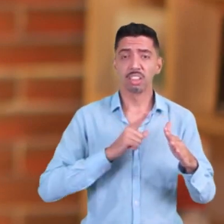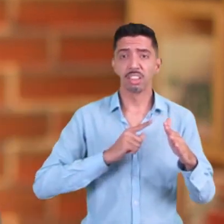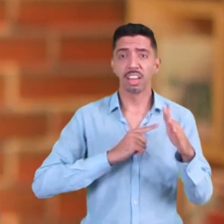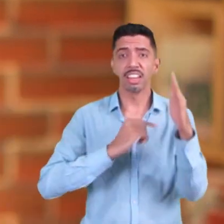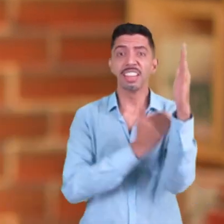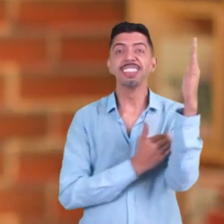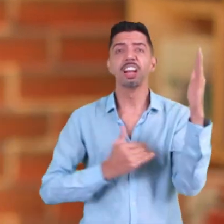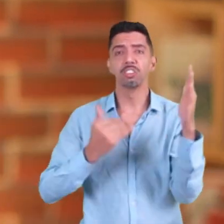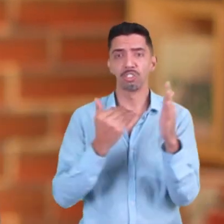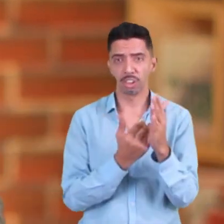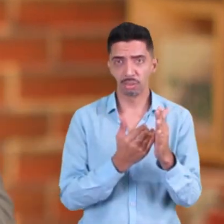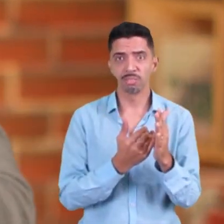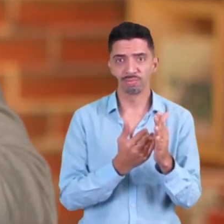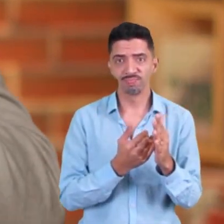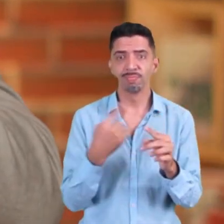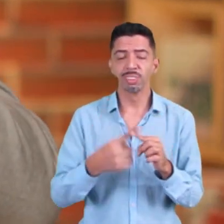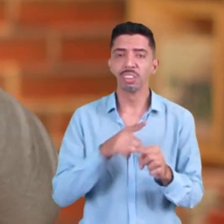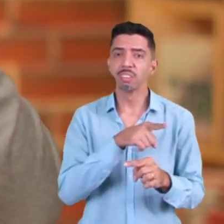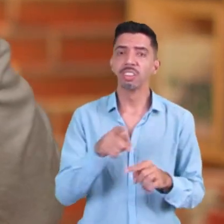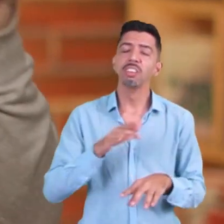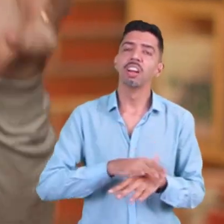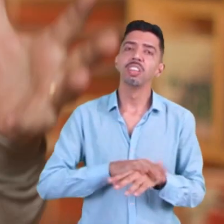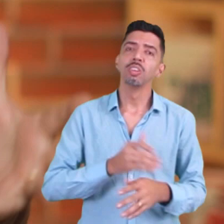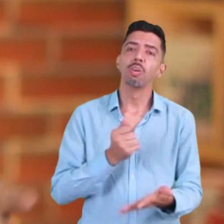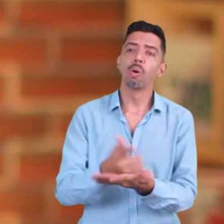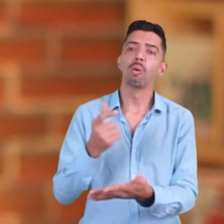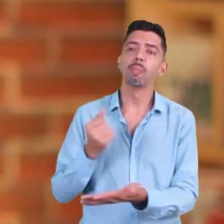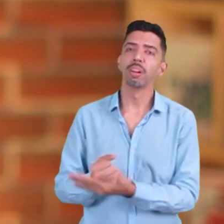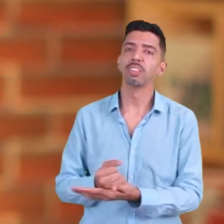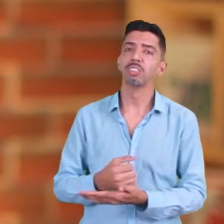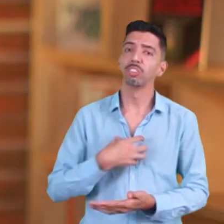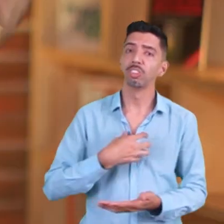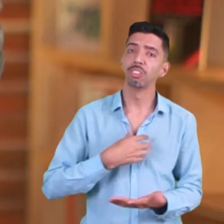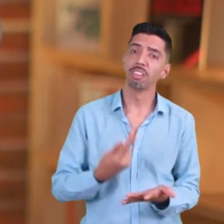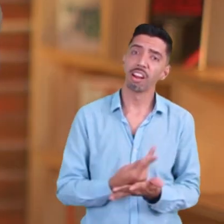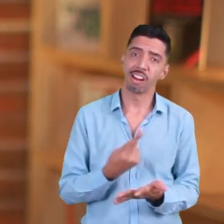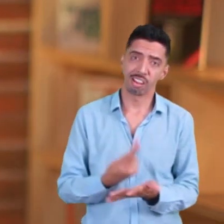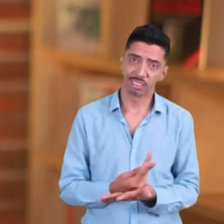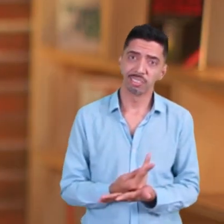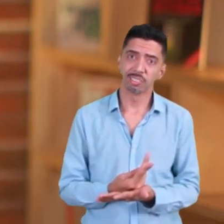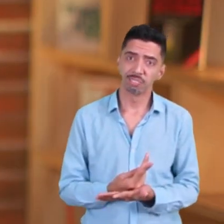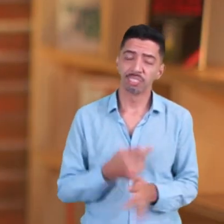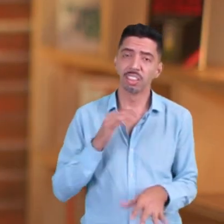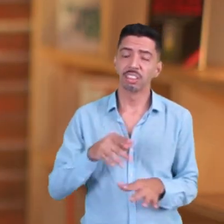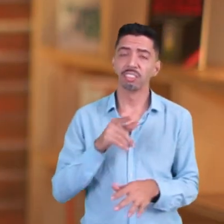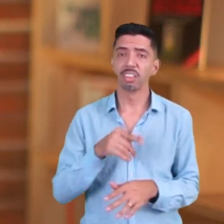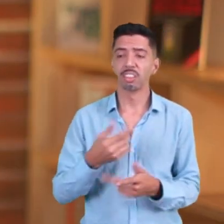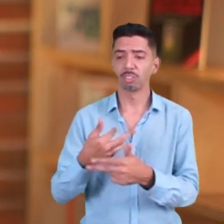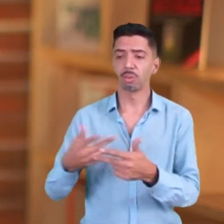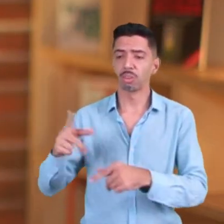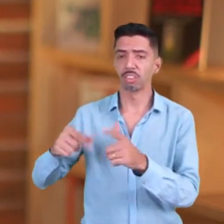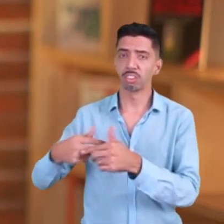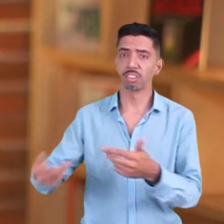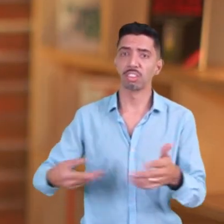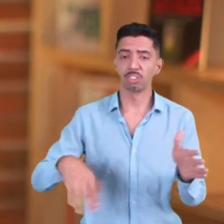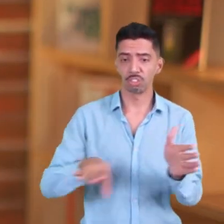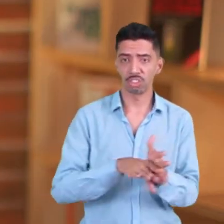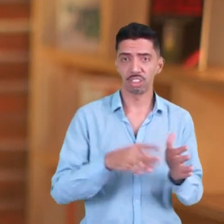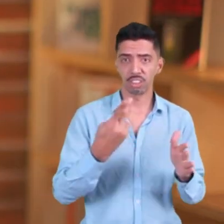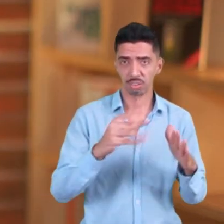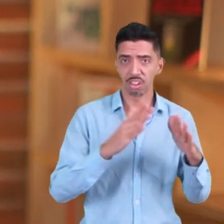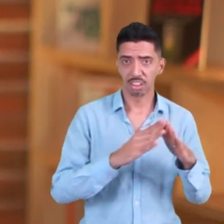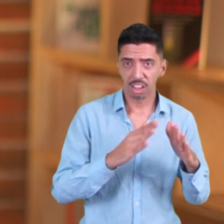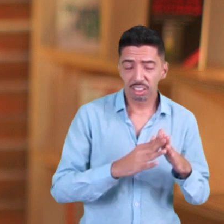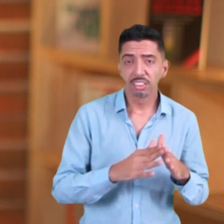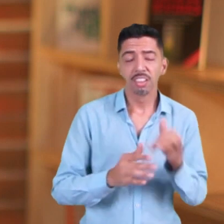lar? Nós fazemos compras muito mal estruturadas. E quando esses bens ou produtos ou alimentos chegam